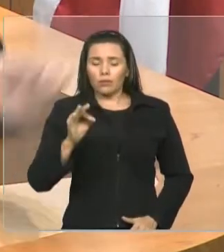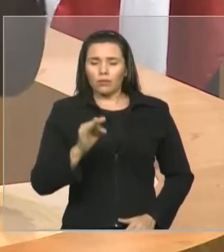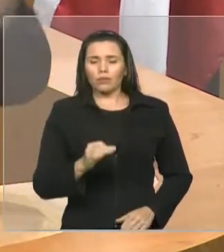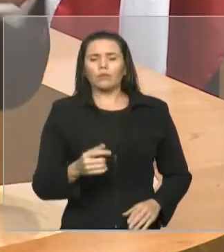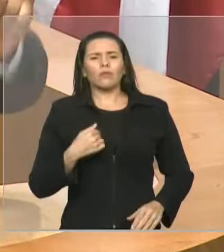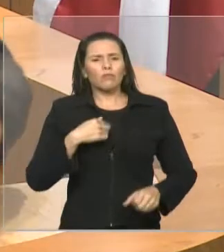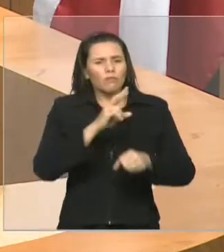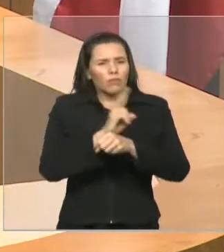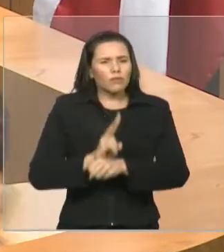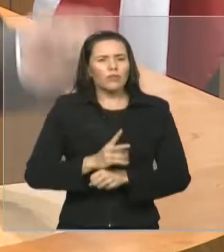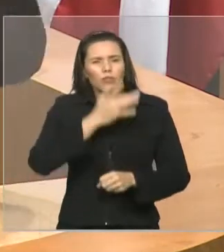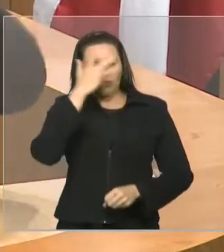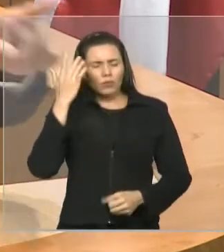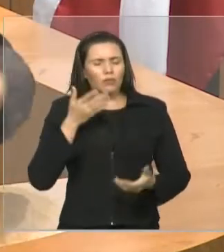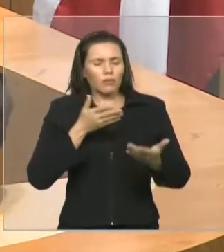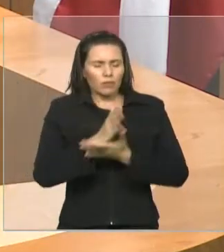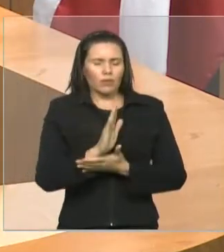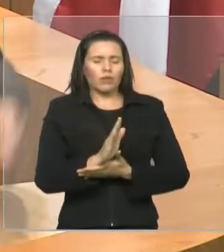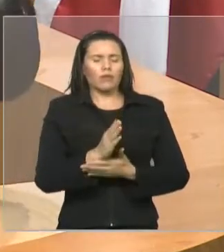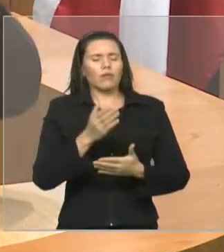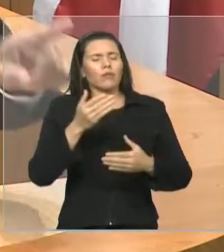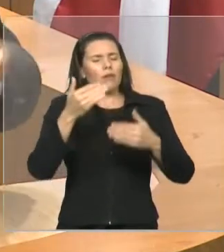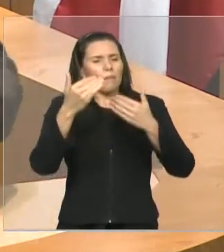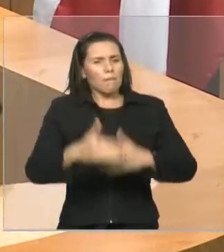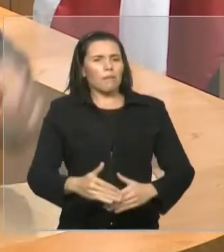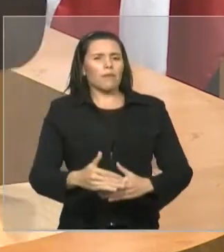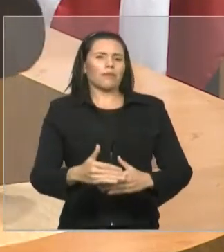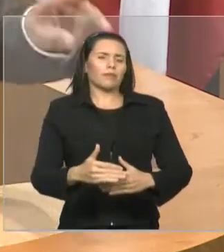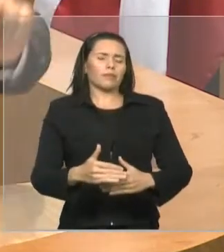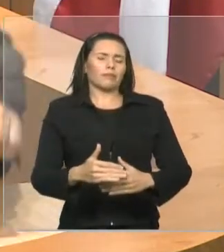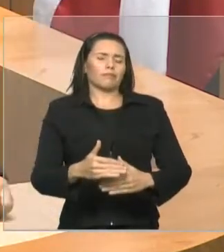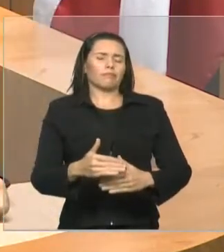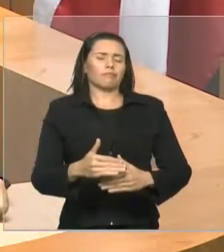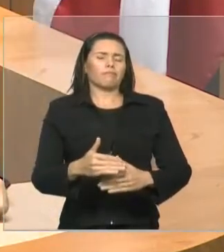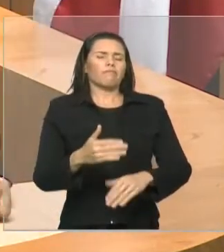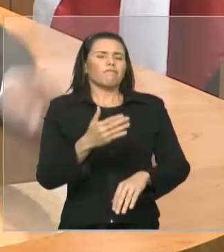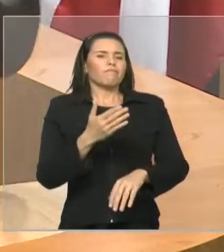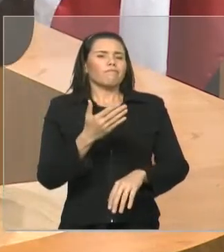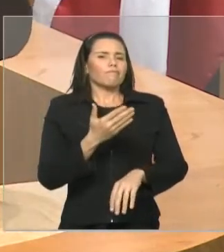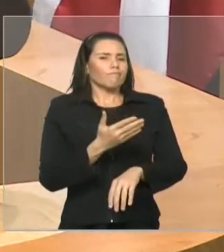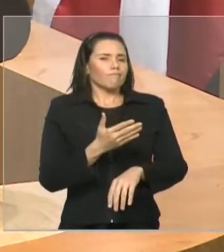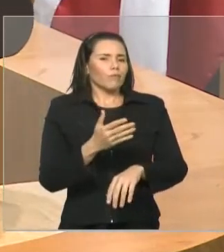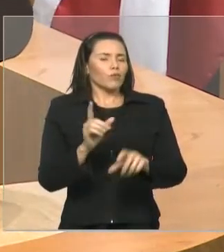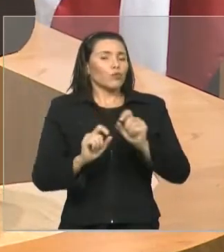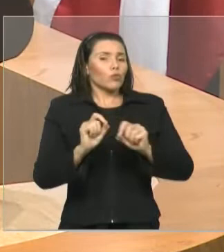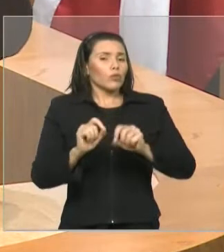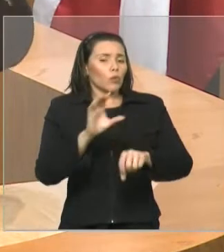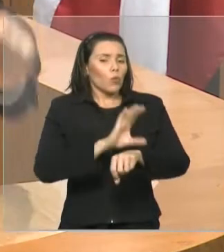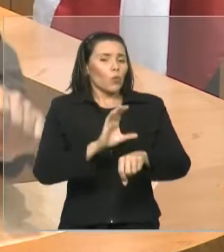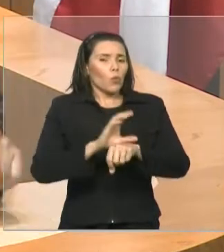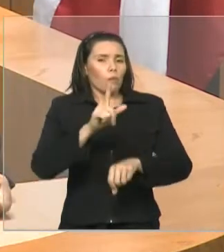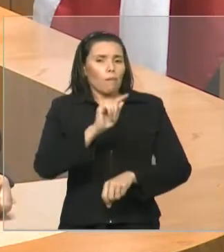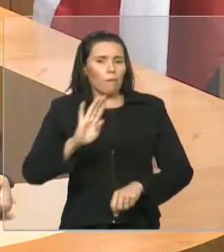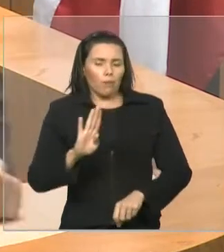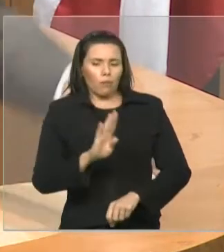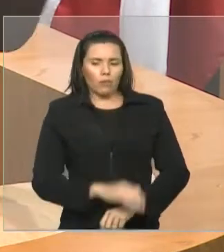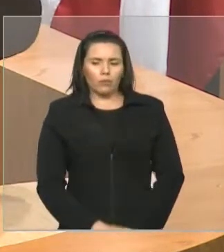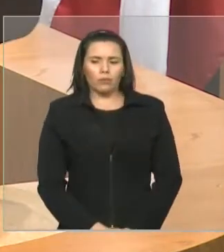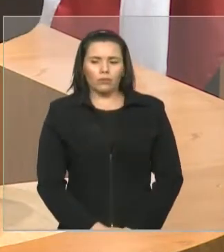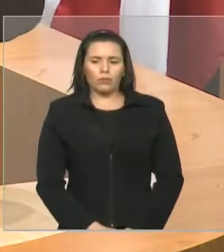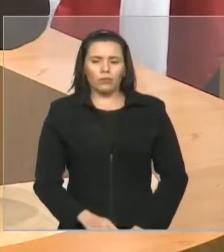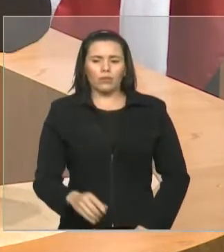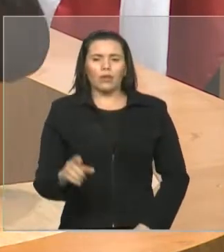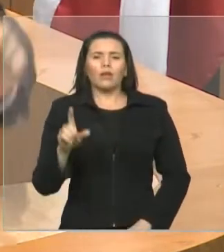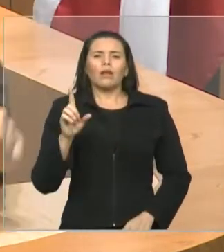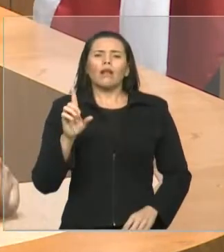público, desde a Polícia Militar, DETRAN, EMAP, SEGEP, 3 mil candidatos fizeram o curso de formação e